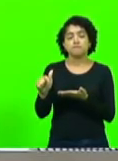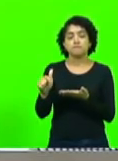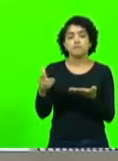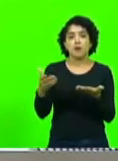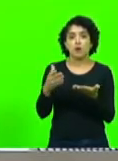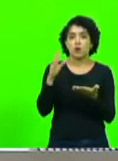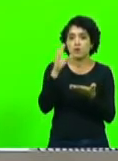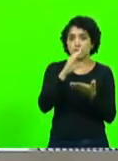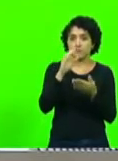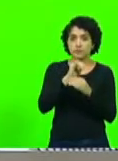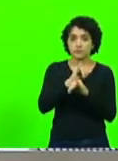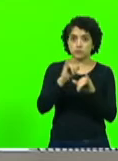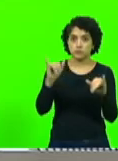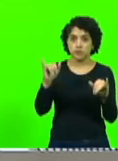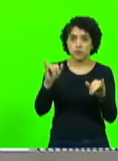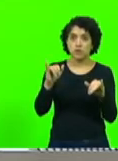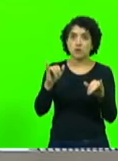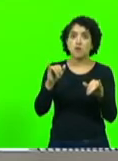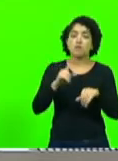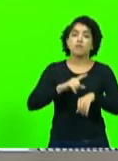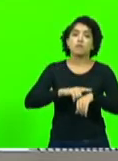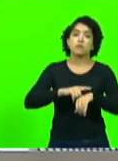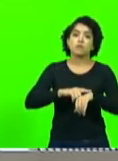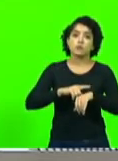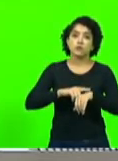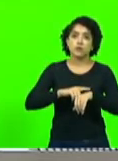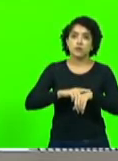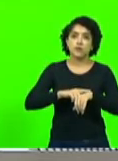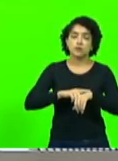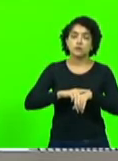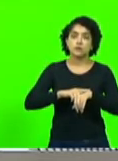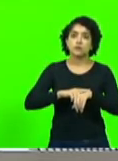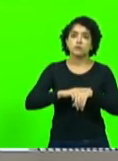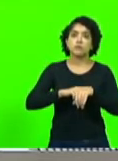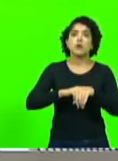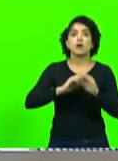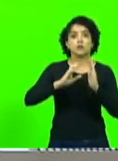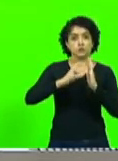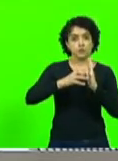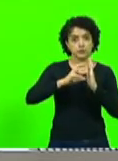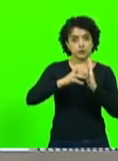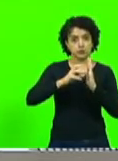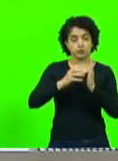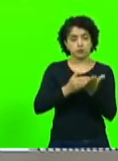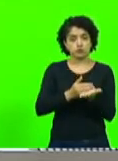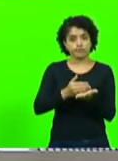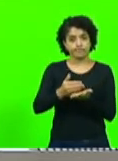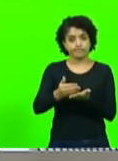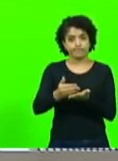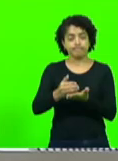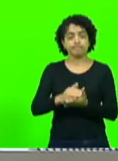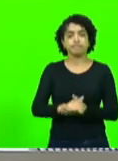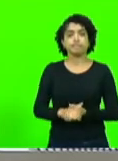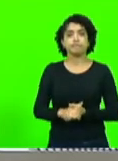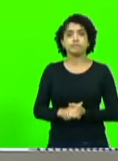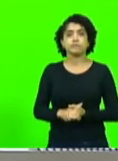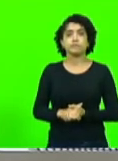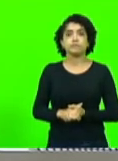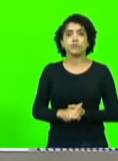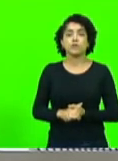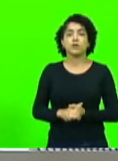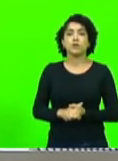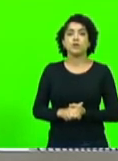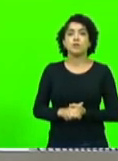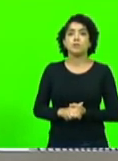breves comunicações, nós passamos ao horário destinado aos partidos políticos. O primeiro